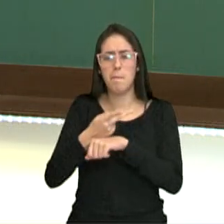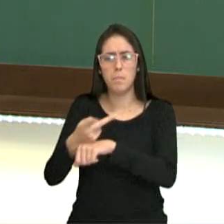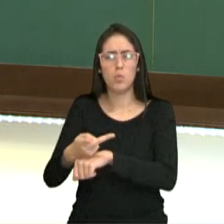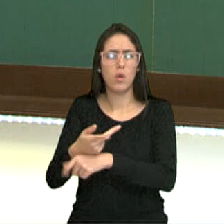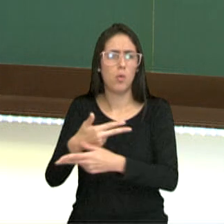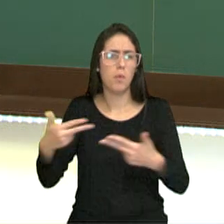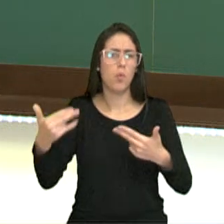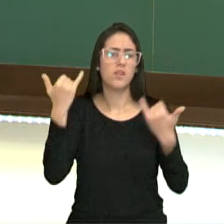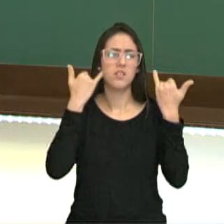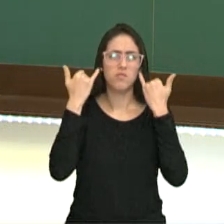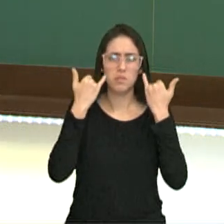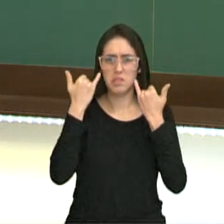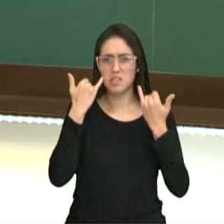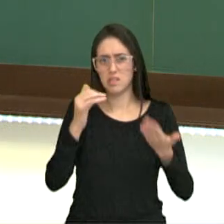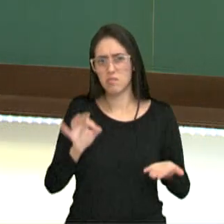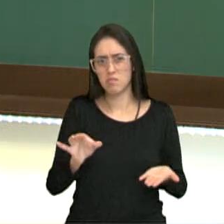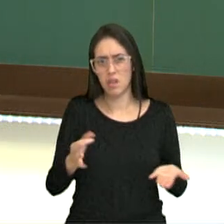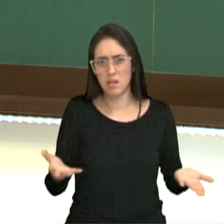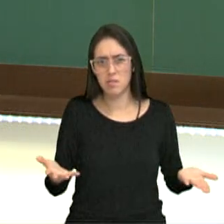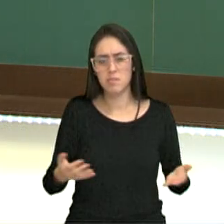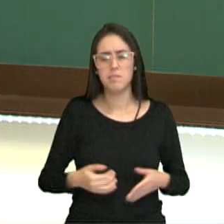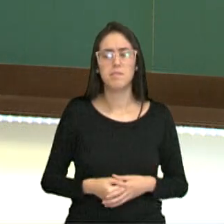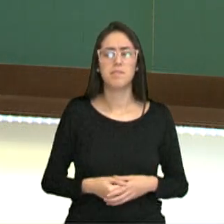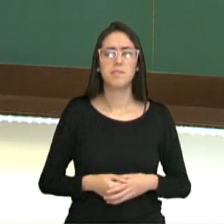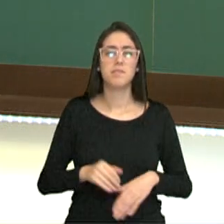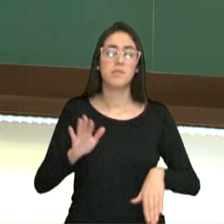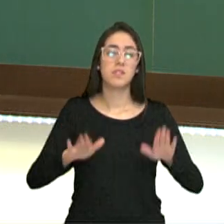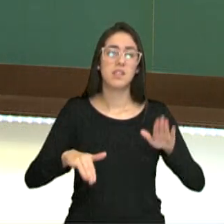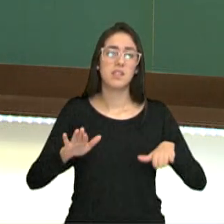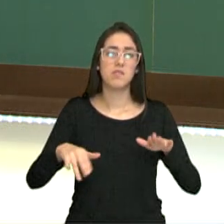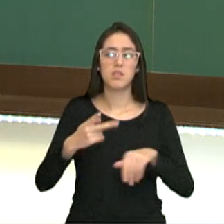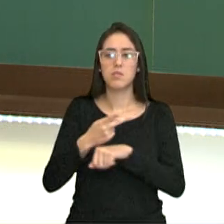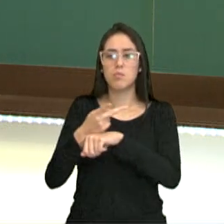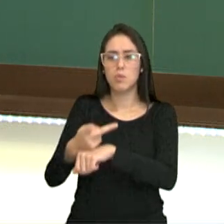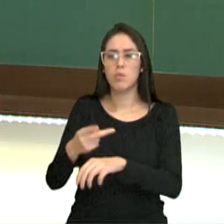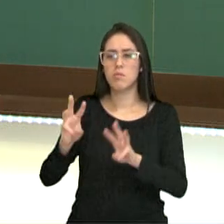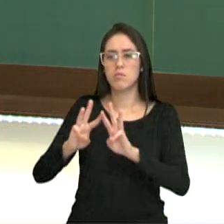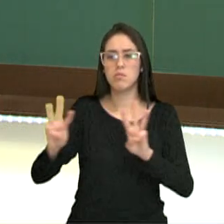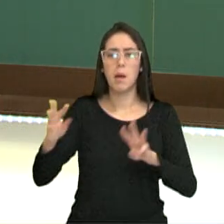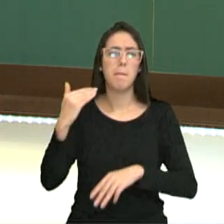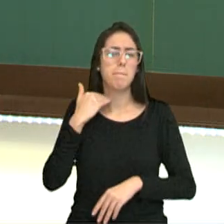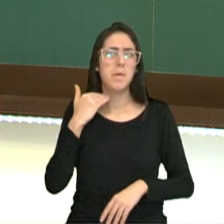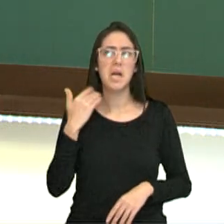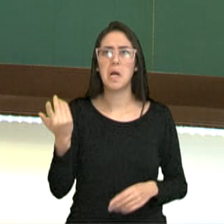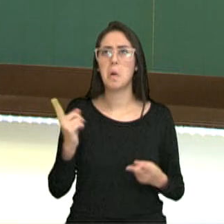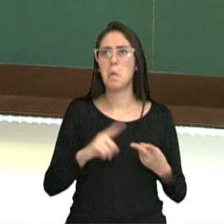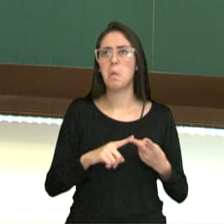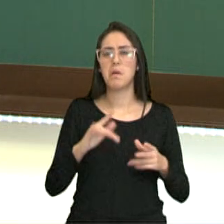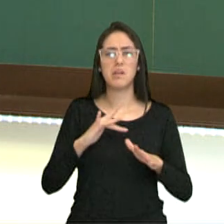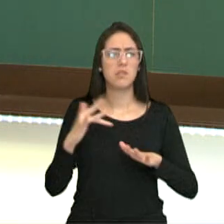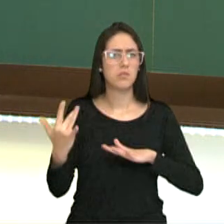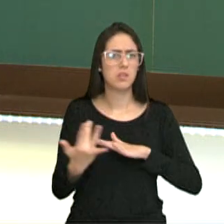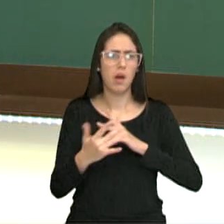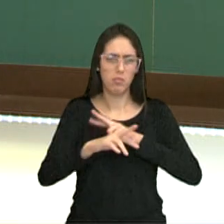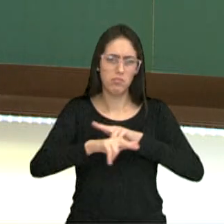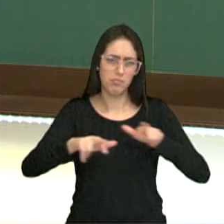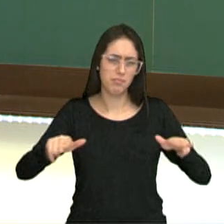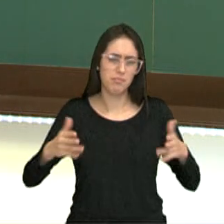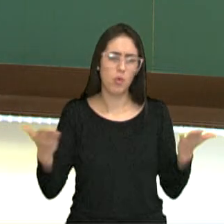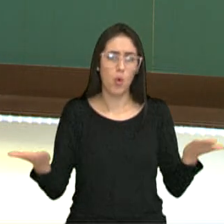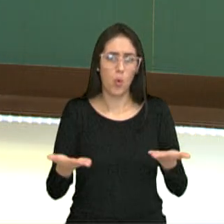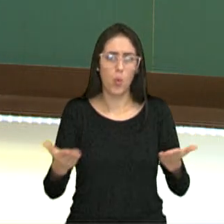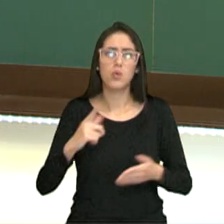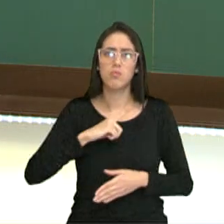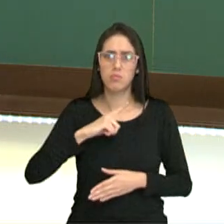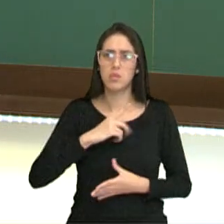alguma informação, às vezes acessar sites de banco, rede social, Então hoje isso está